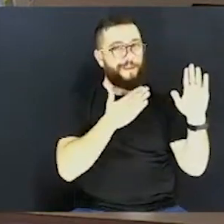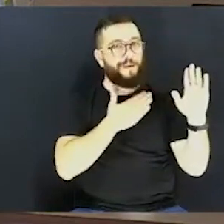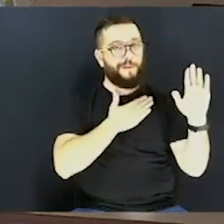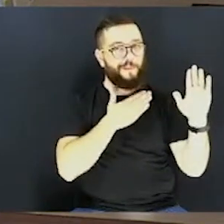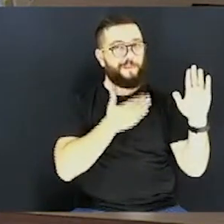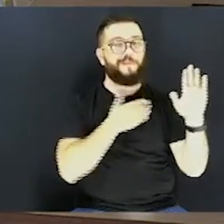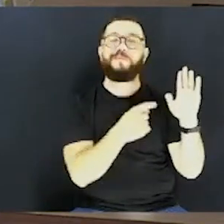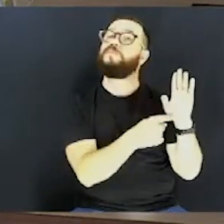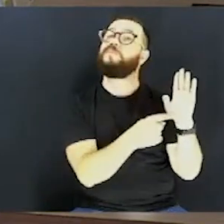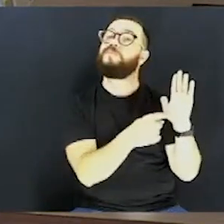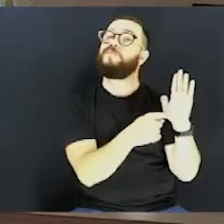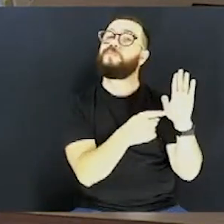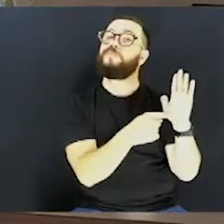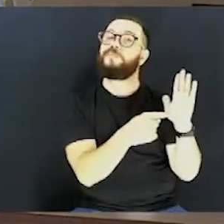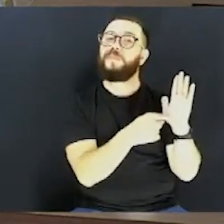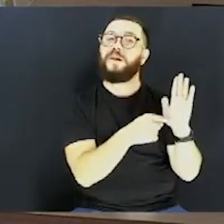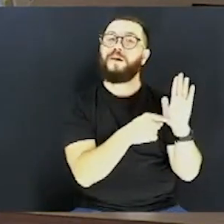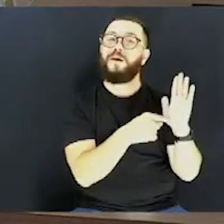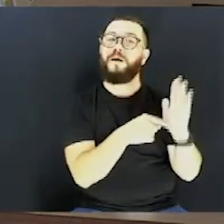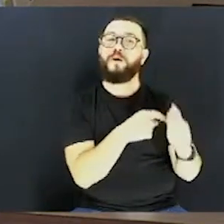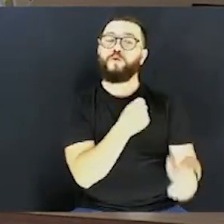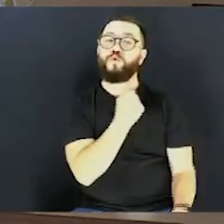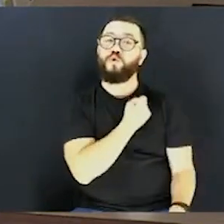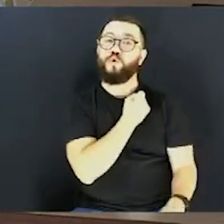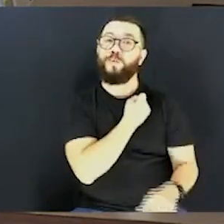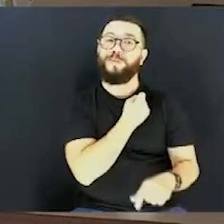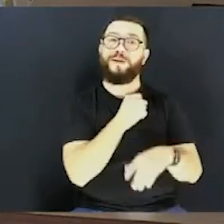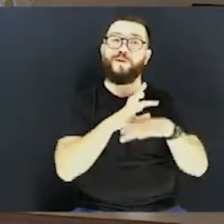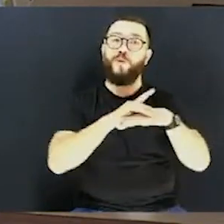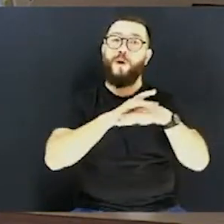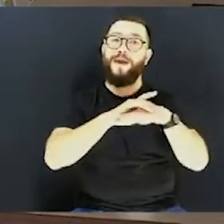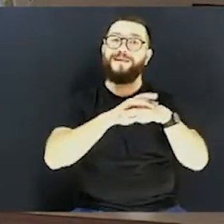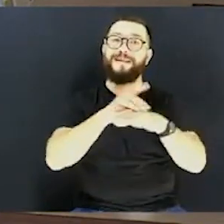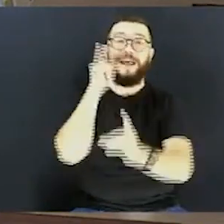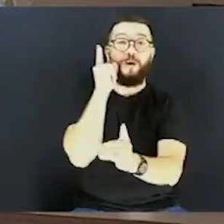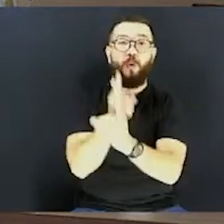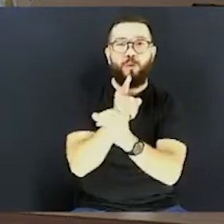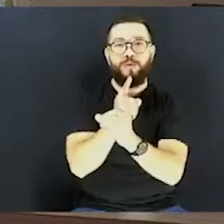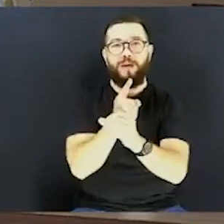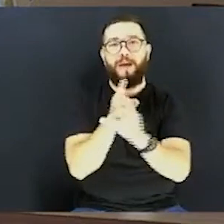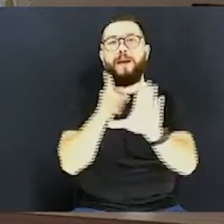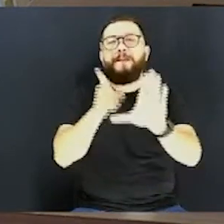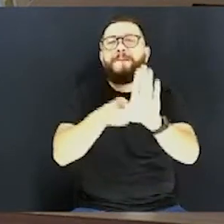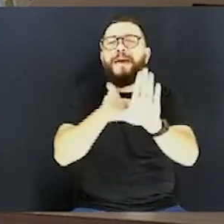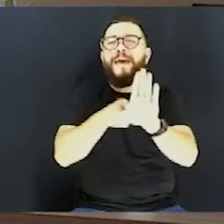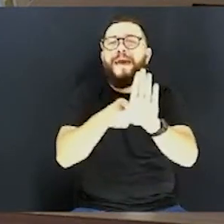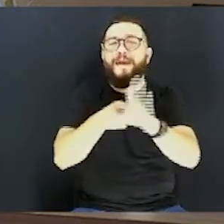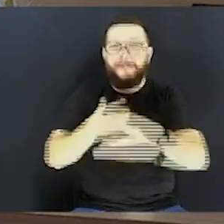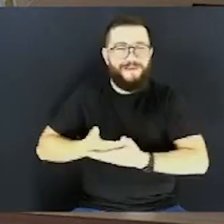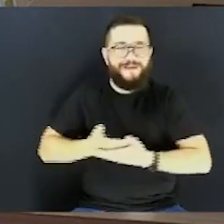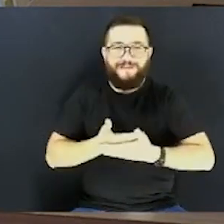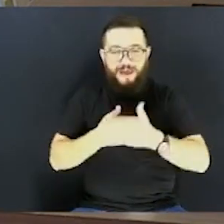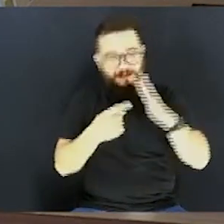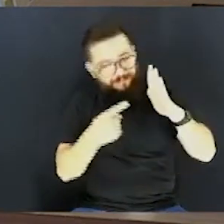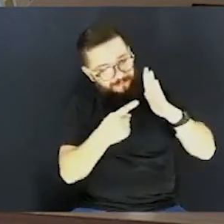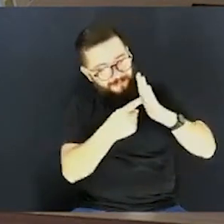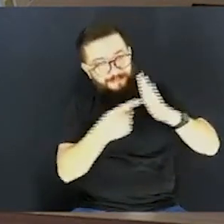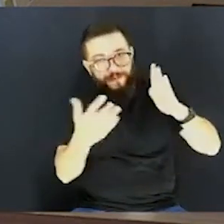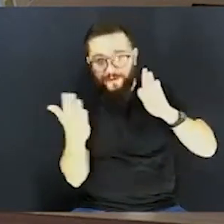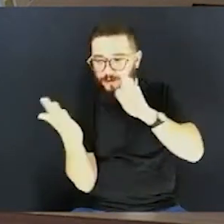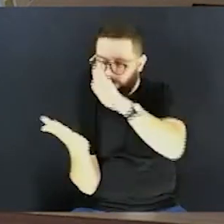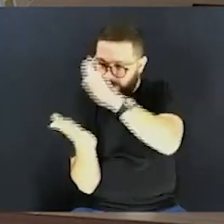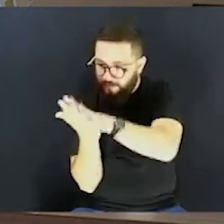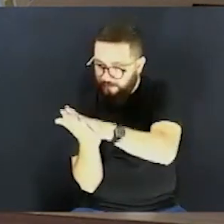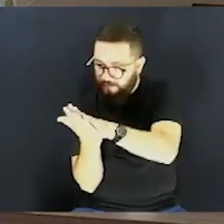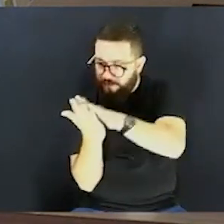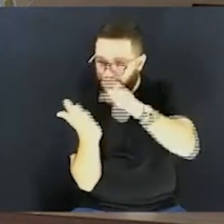o número de doenças triadas pelo teste do pezinho. Então, nós queremos aumentar de 6 para mais de 50 doenças, e